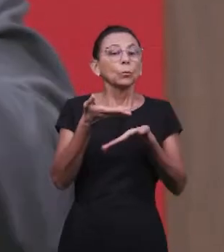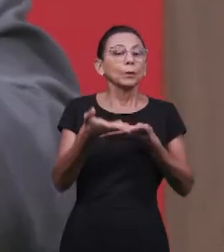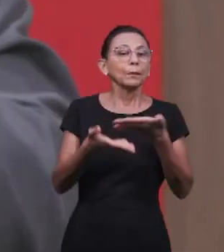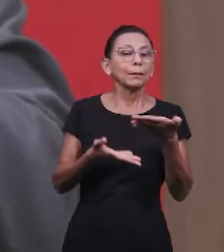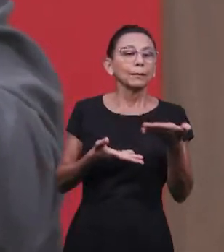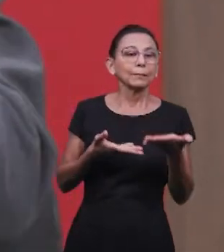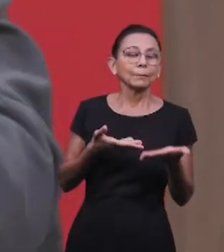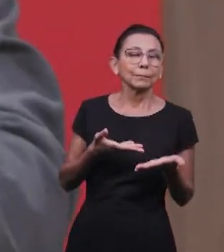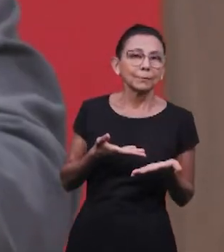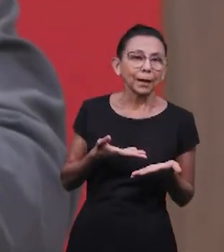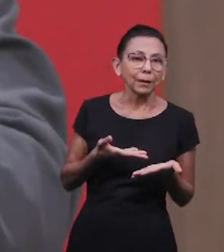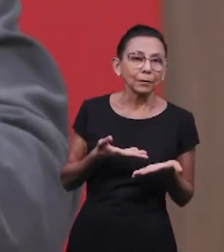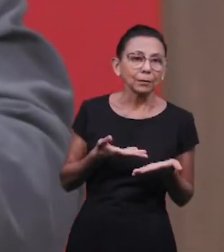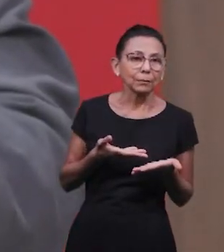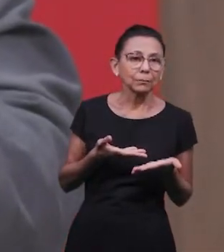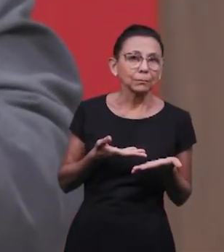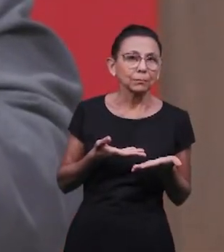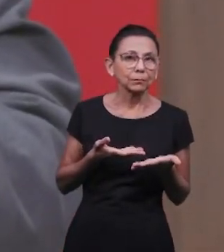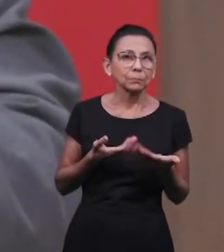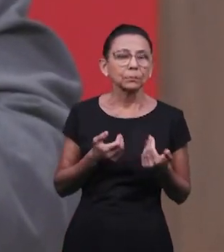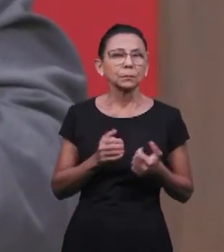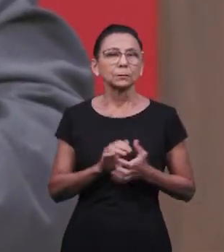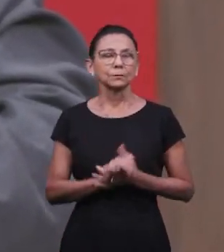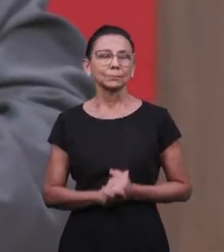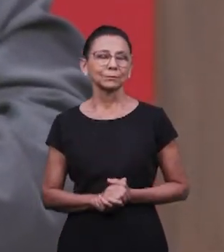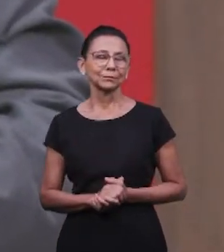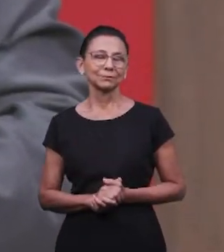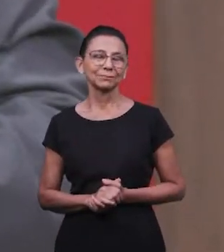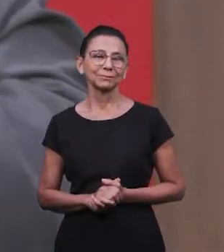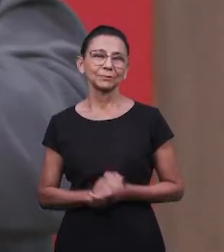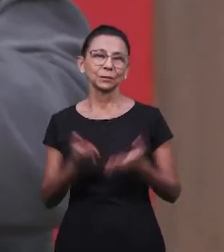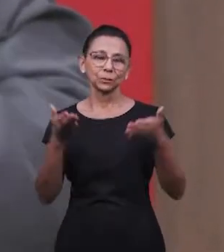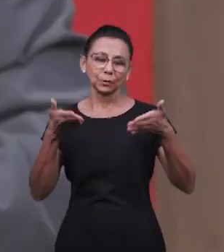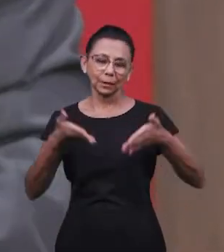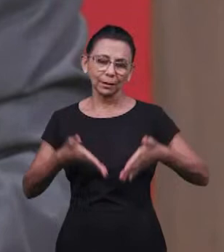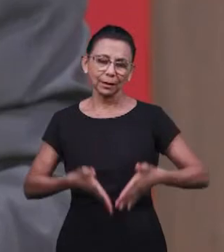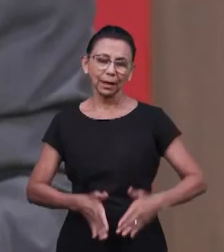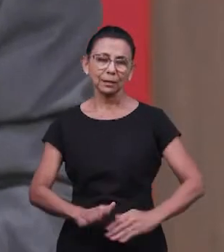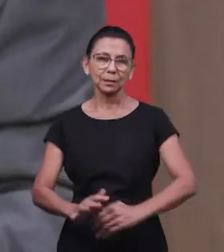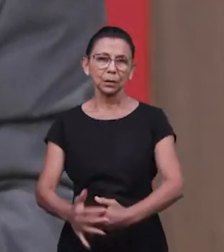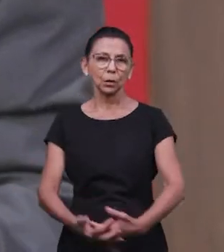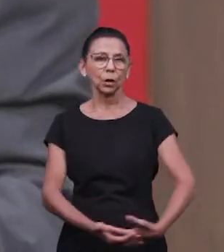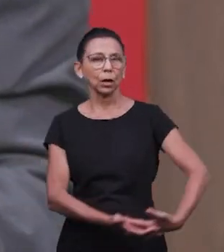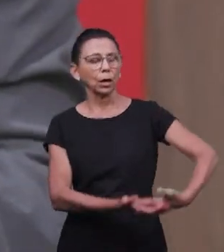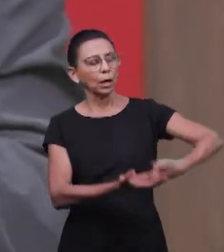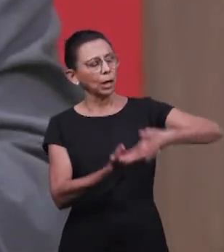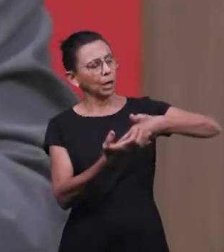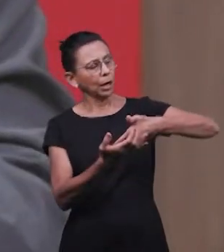pré-organizada. Nasceu e você vai conhecer aquela criatura nova que você ama